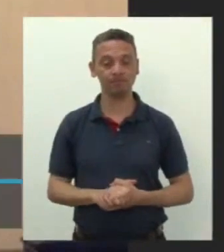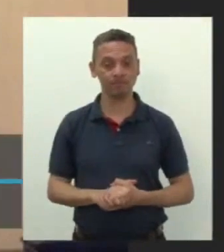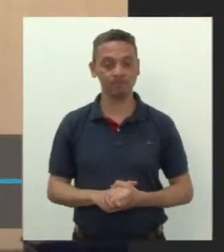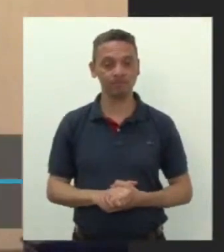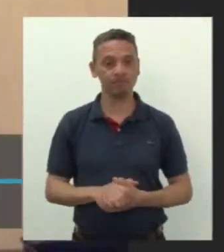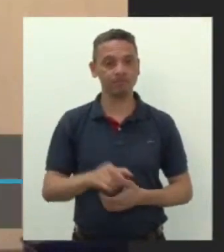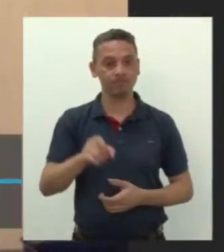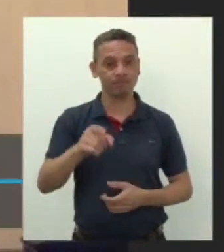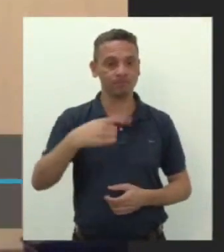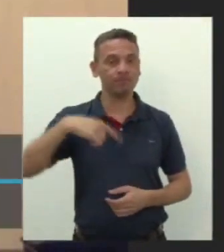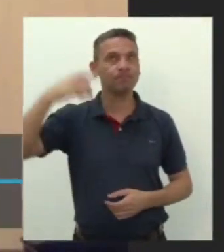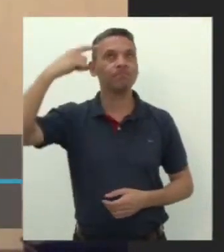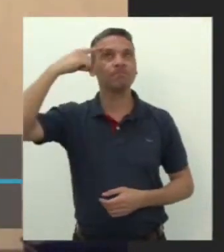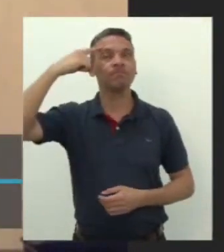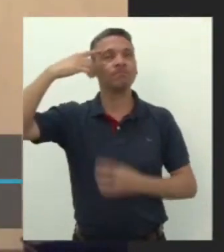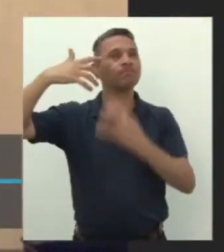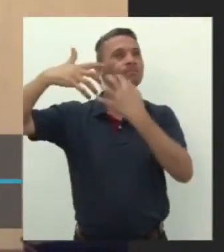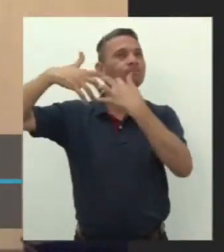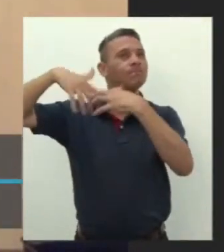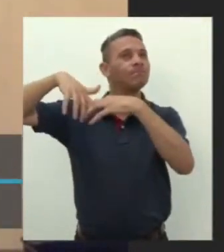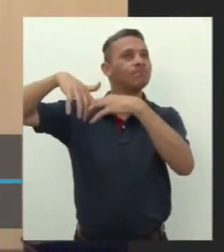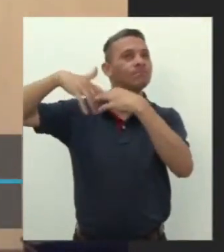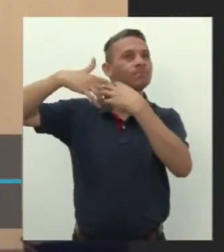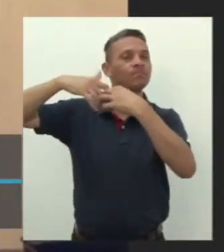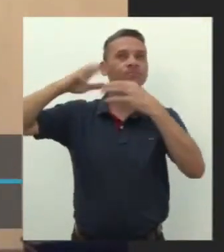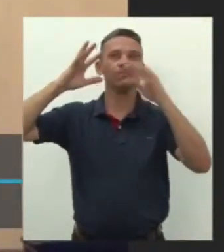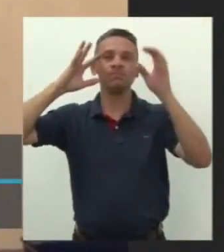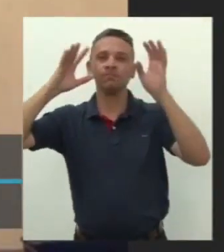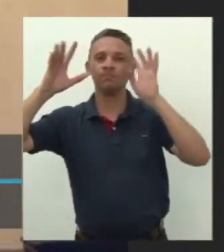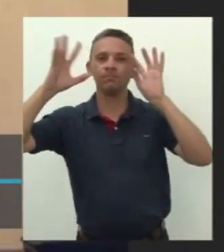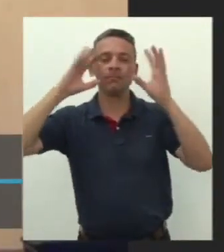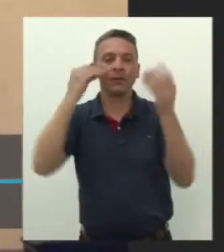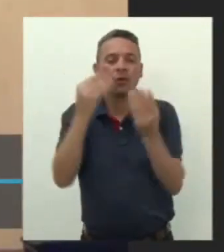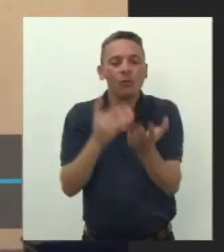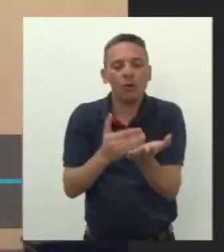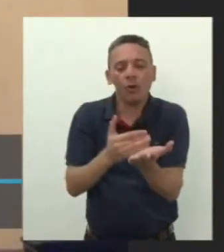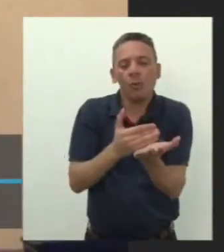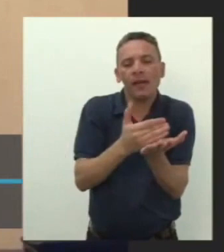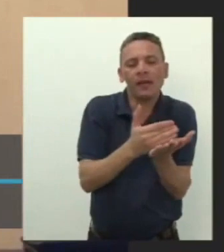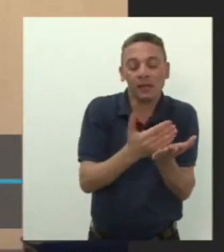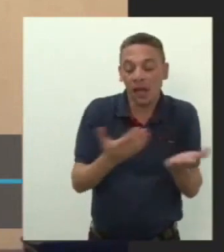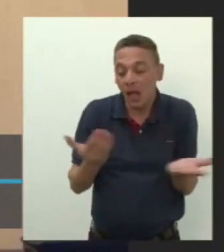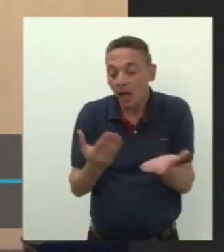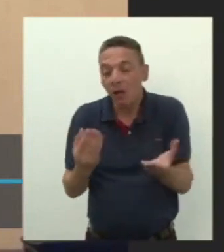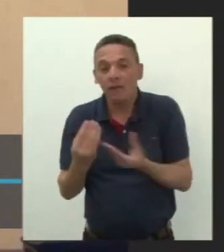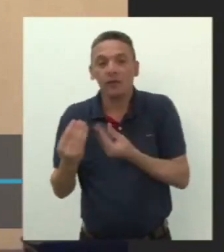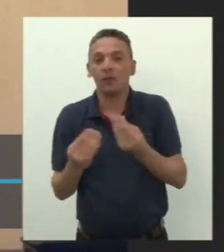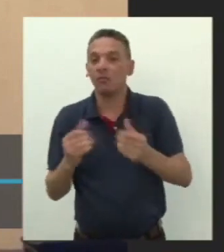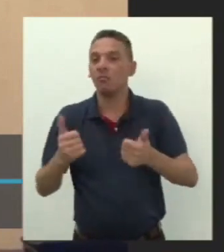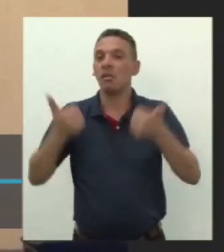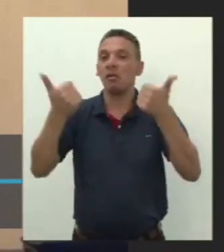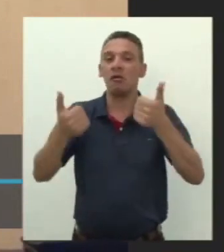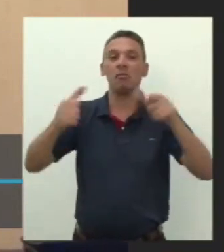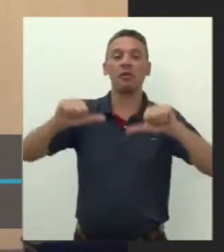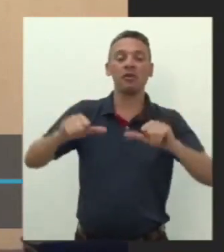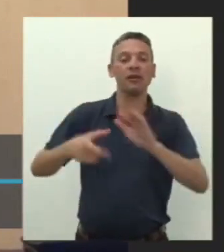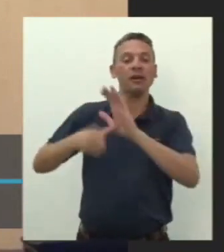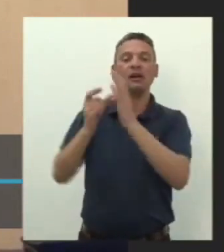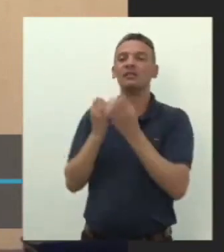gente parar para rever, né, de como a gente começou e como que a gente está agora, né? Tinha tanta informação